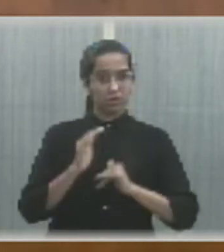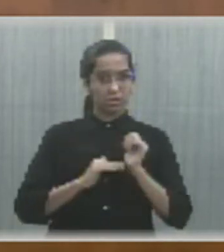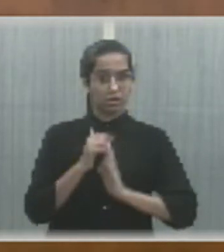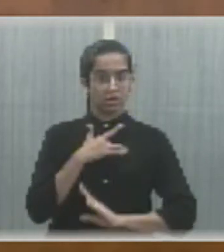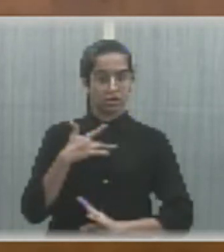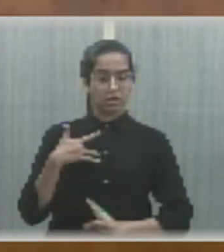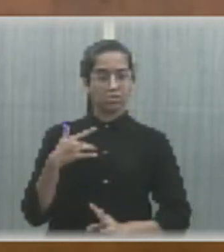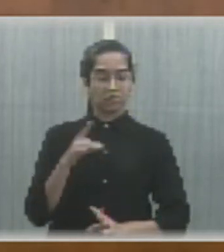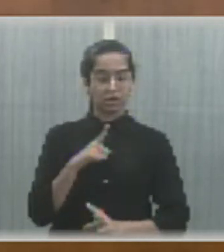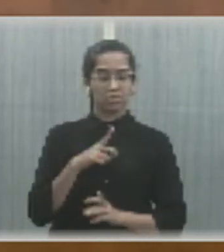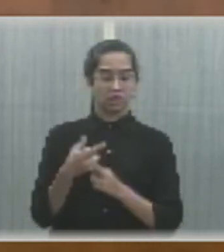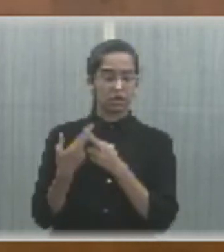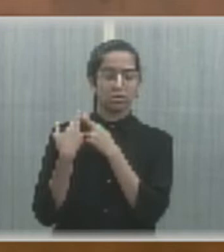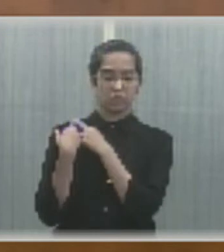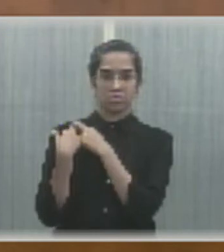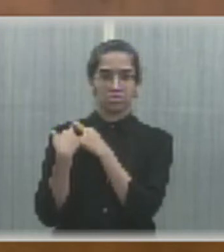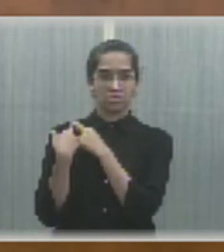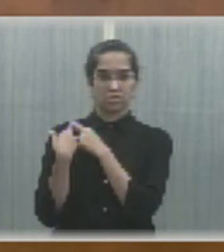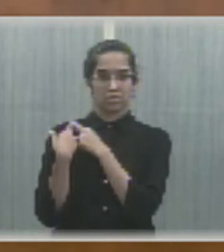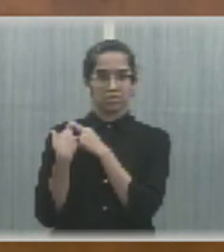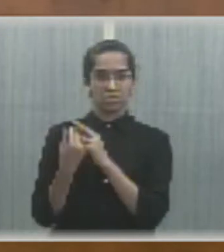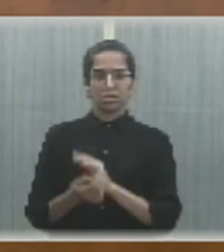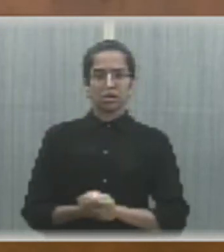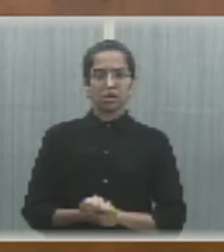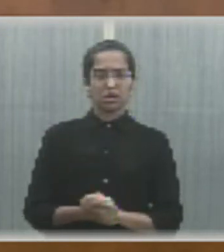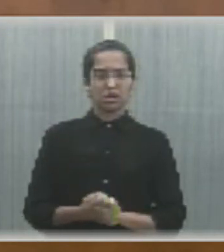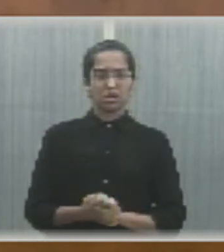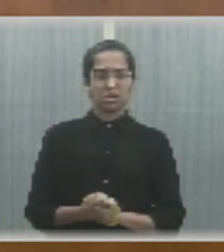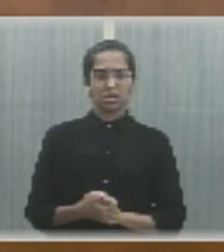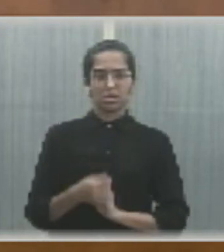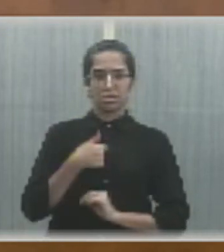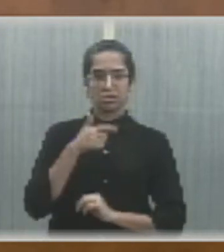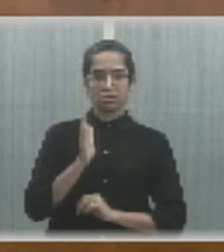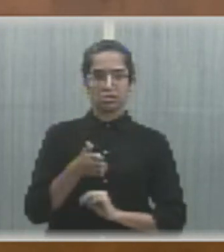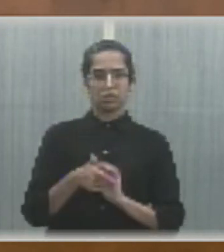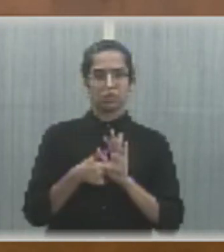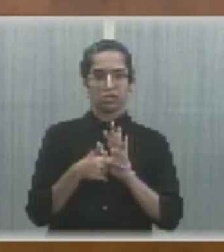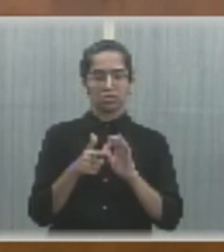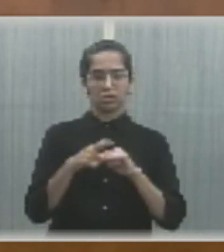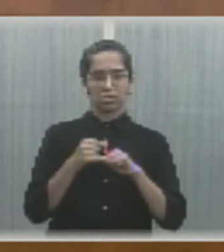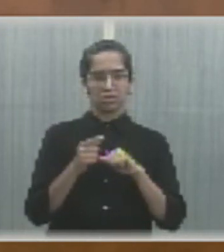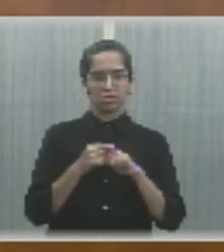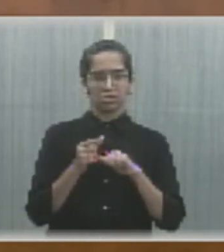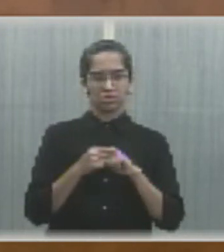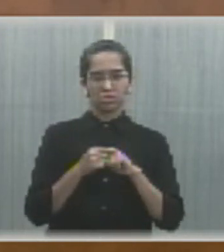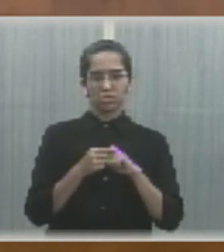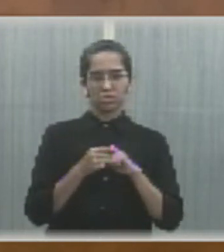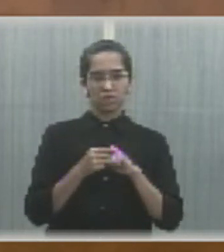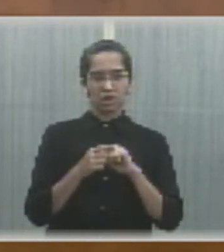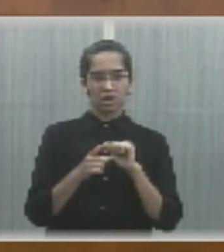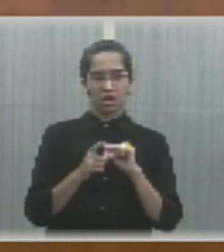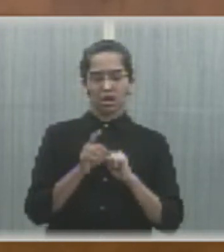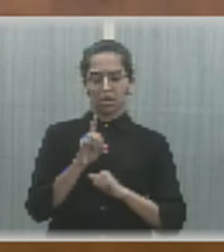responsabilidade. Aqui, em nenhum momento, como eu mostrei aqui, o artigo onde a doula não pode